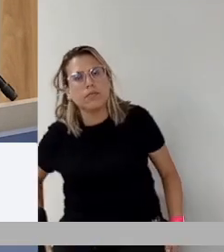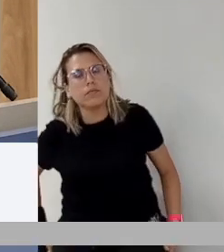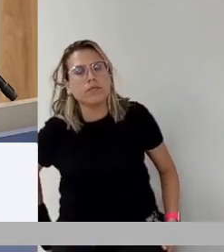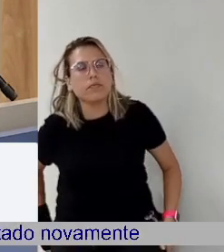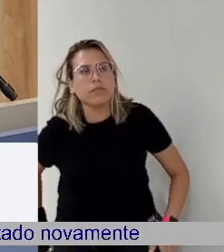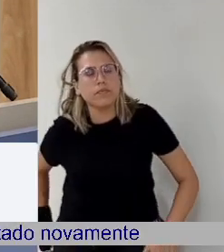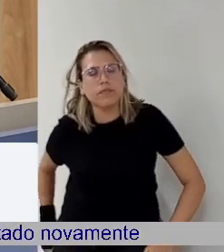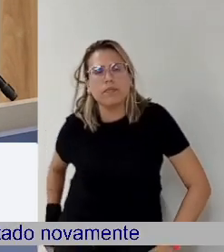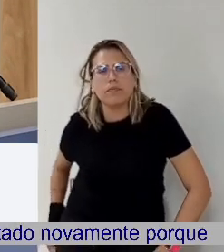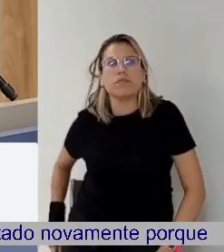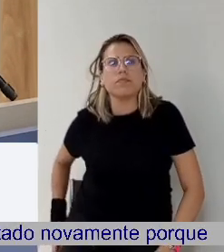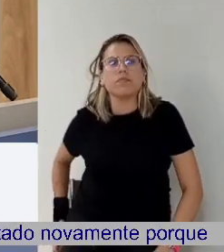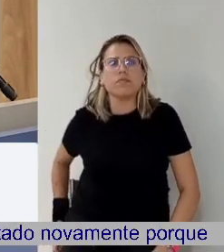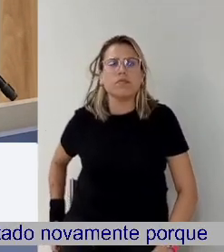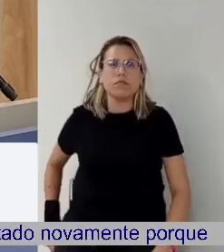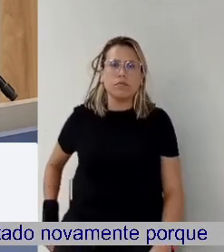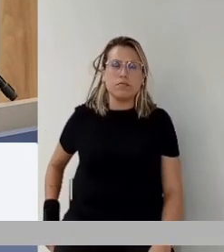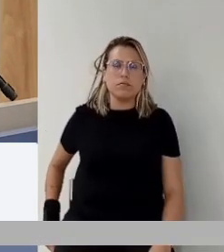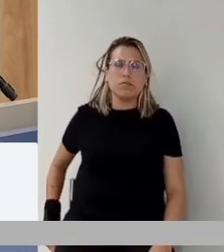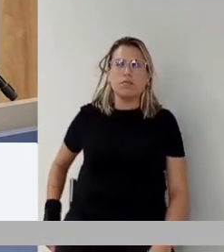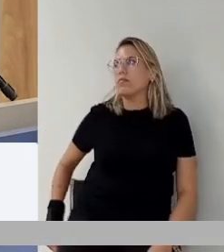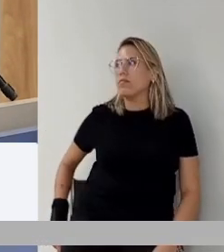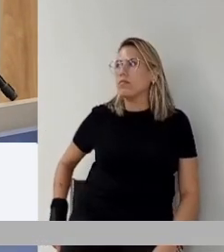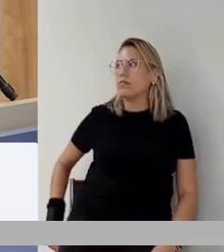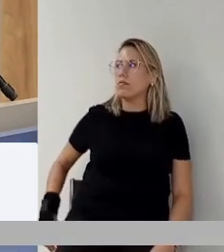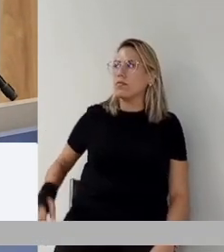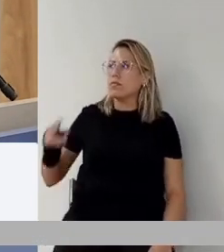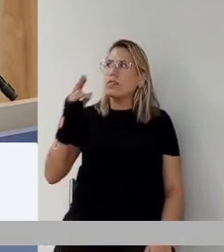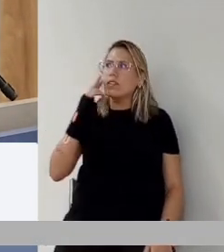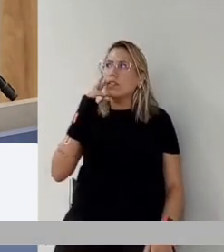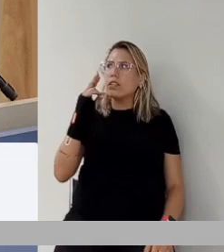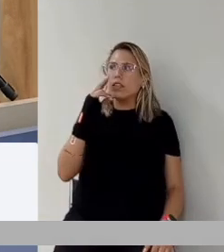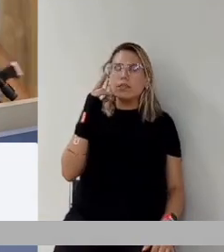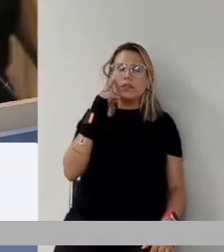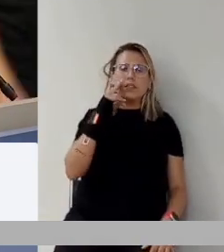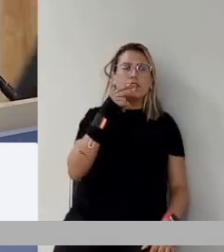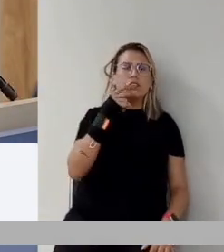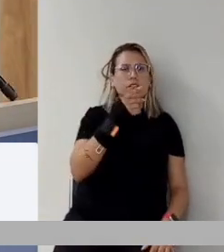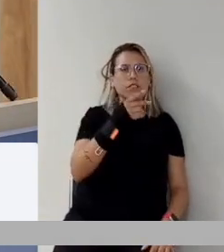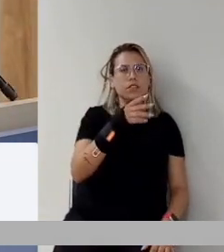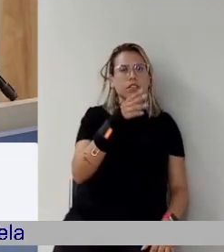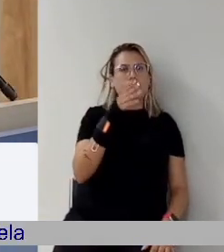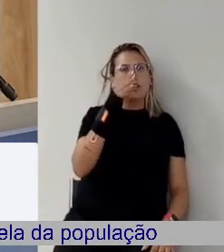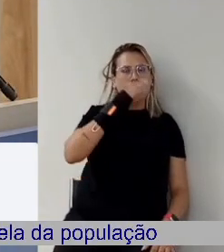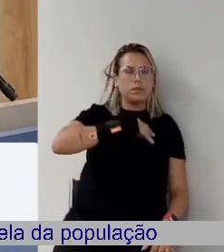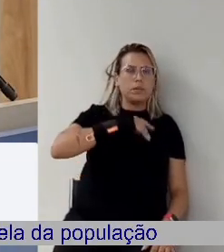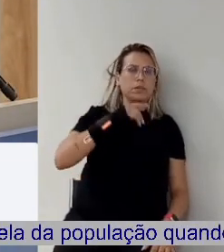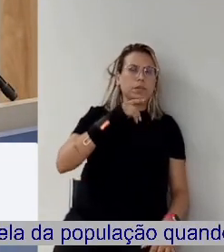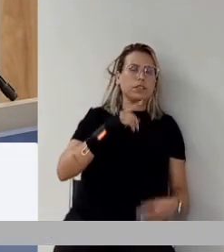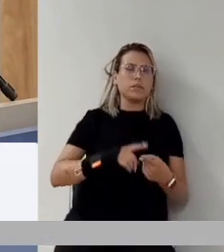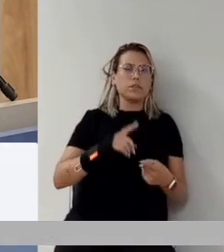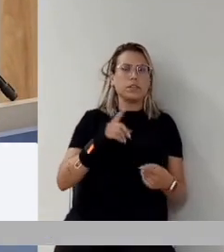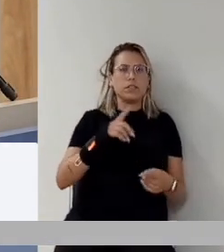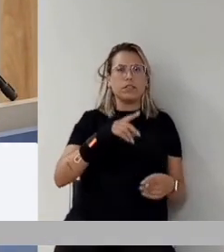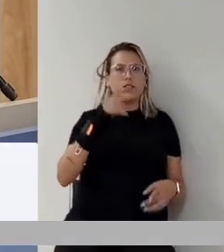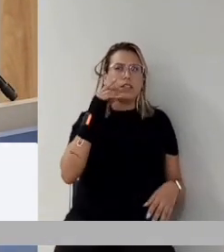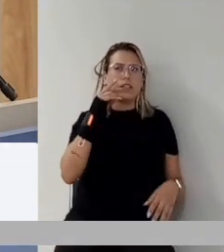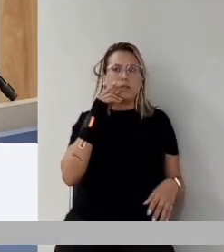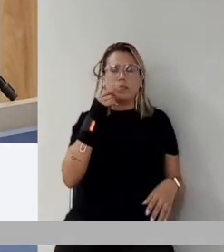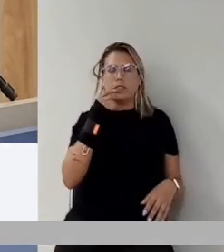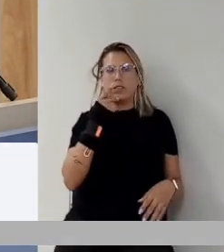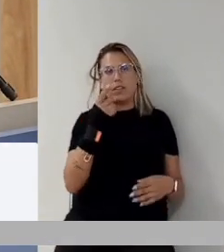novamente porque lembra de falar mal mas não lembra de avisar a população quando o benefício tá